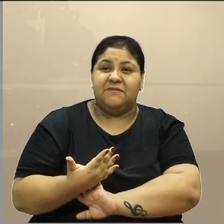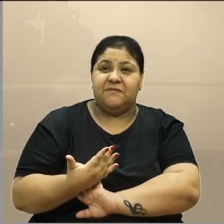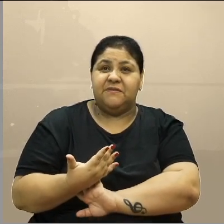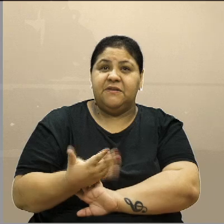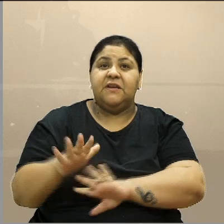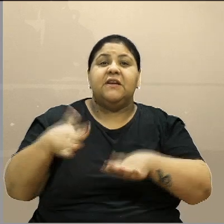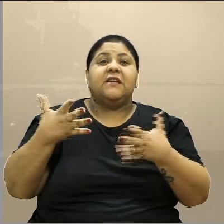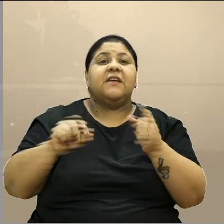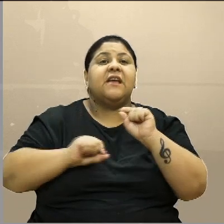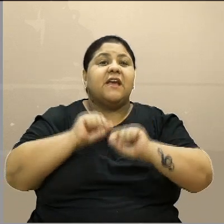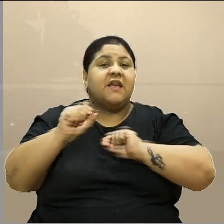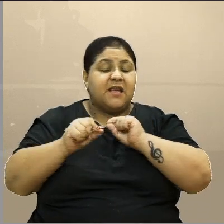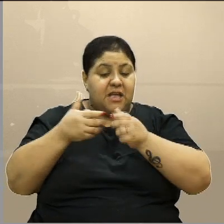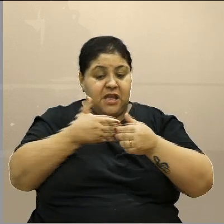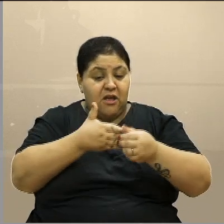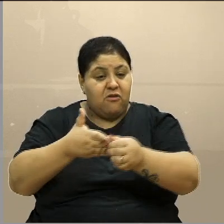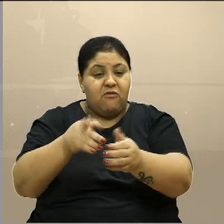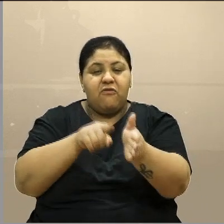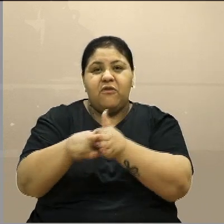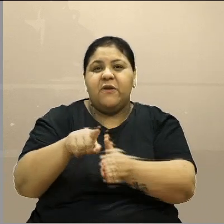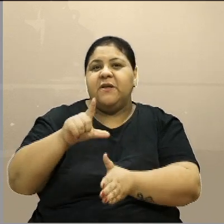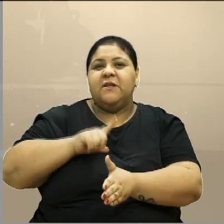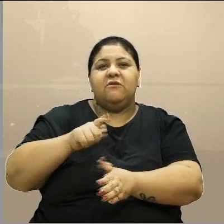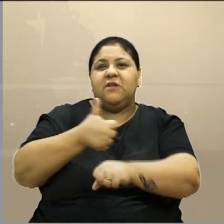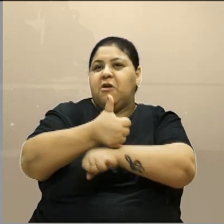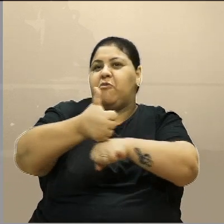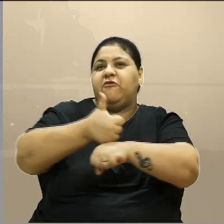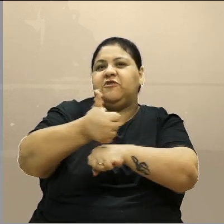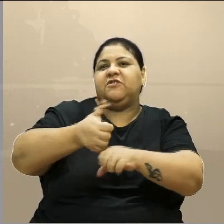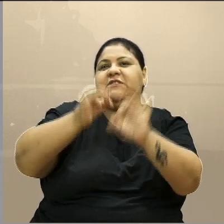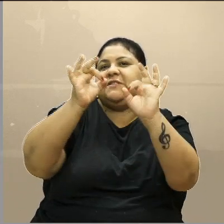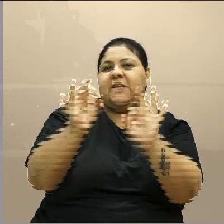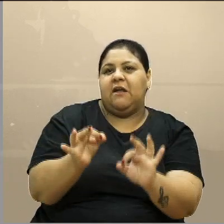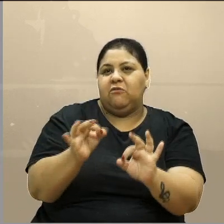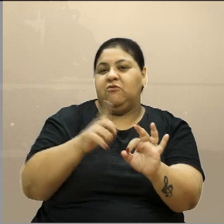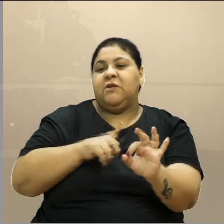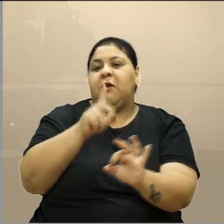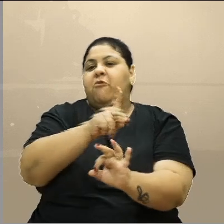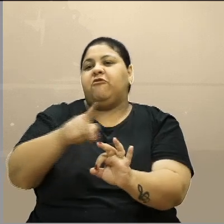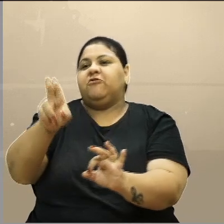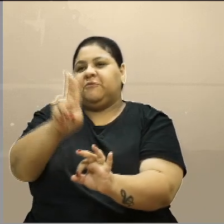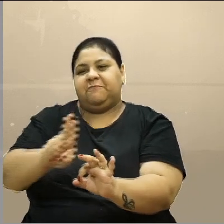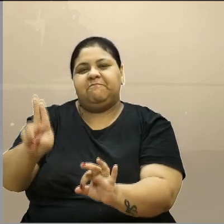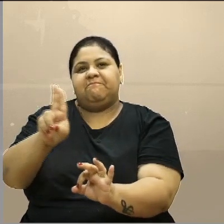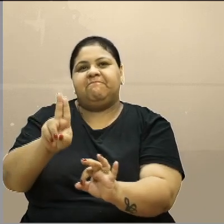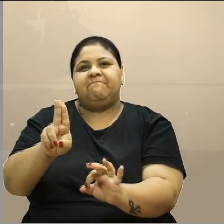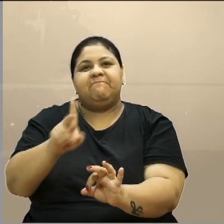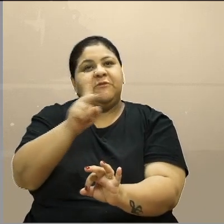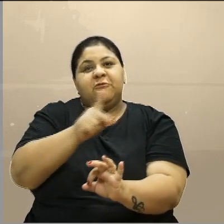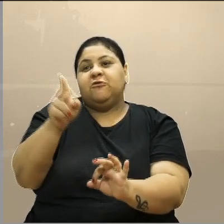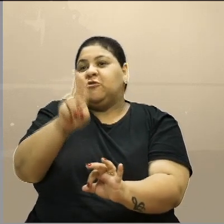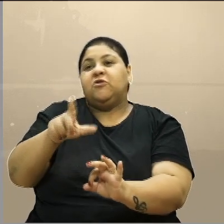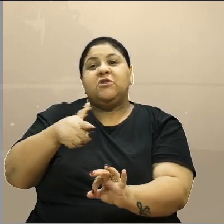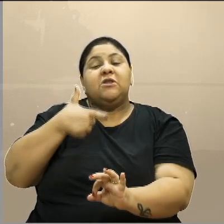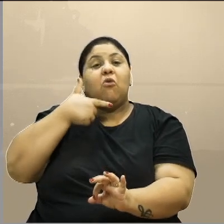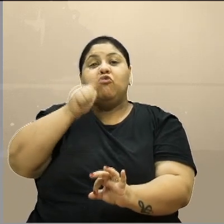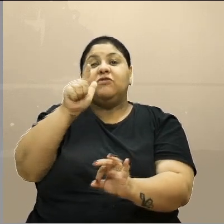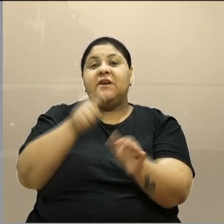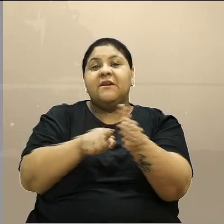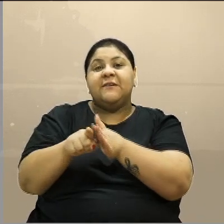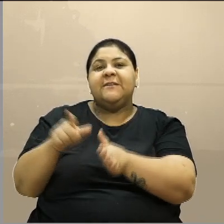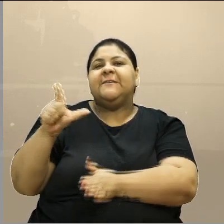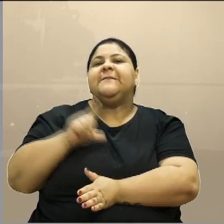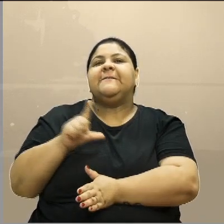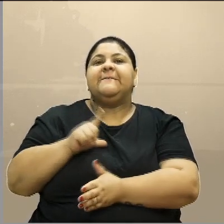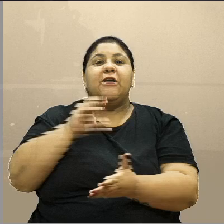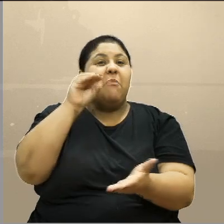Então, quem quer seguir na pesquisa, não existe profissão cientista, existe professor universitário. E professor universitário não consegue fazer pesquisa. Então, a gente tem uma